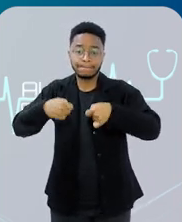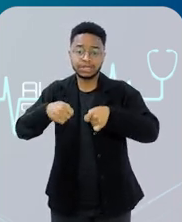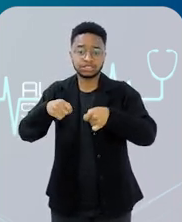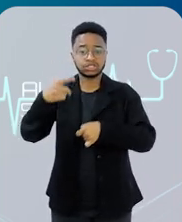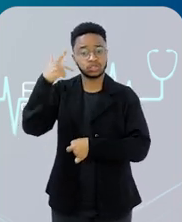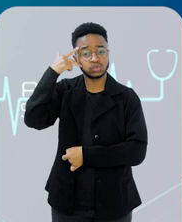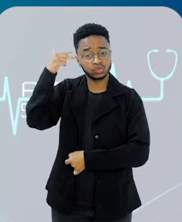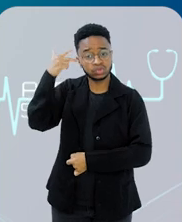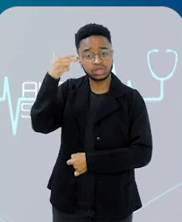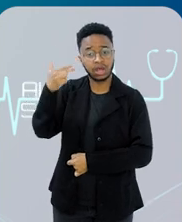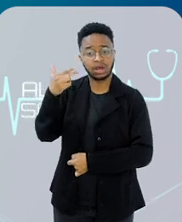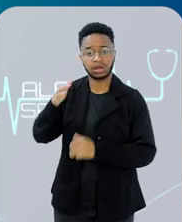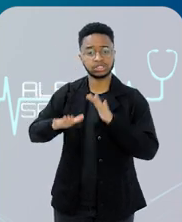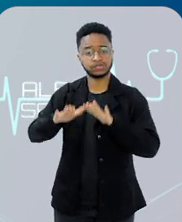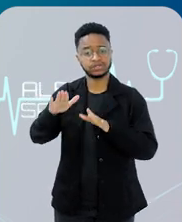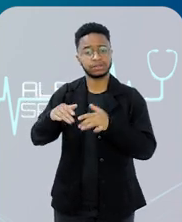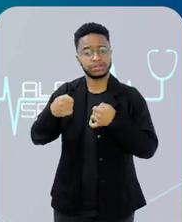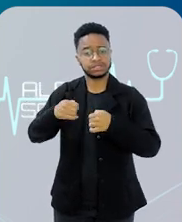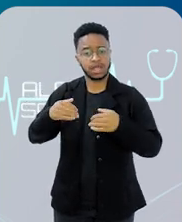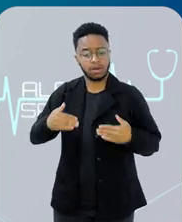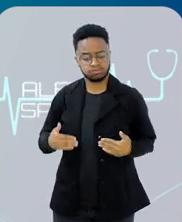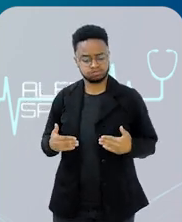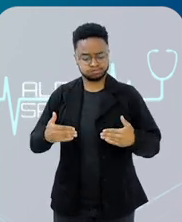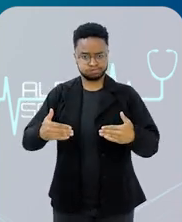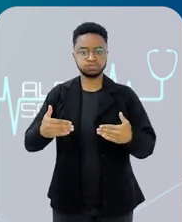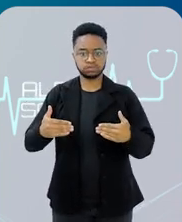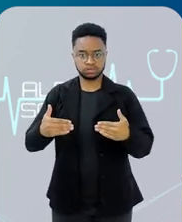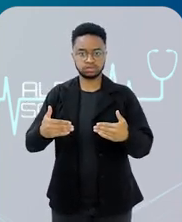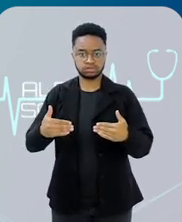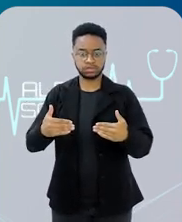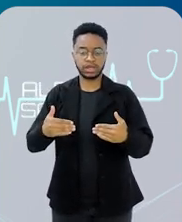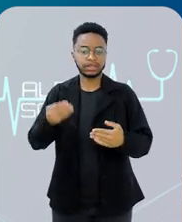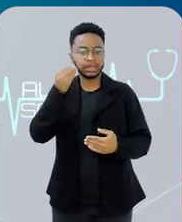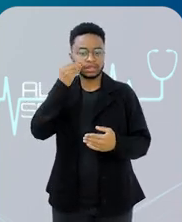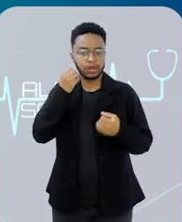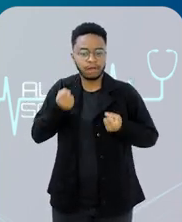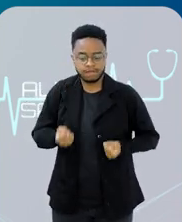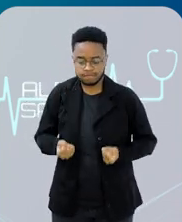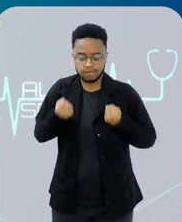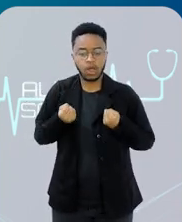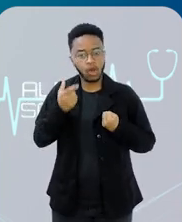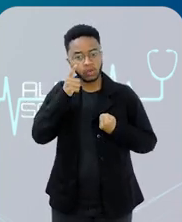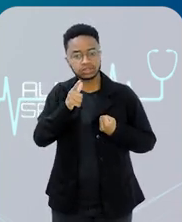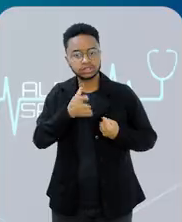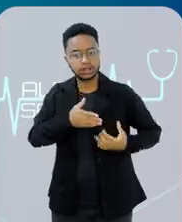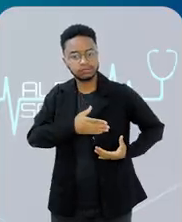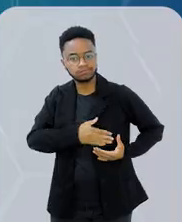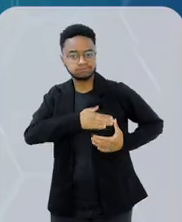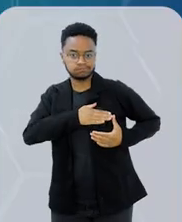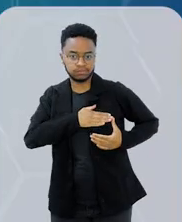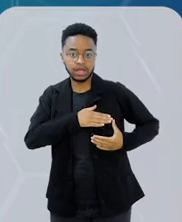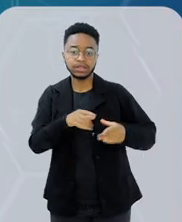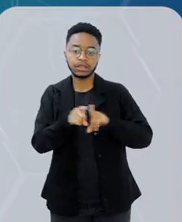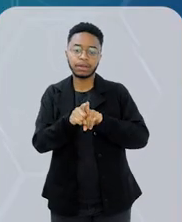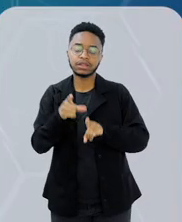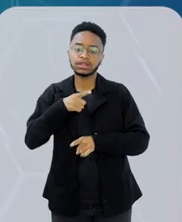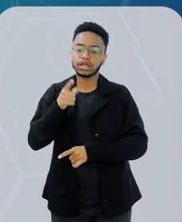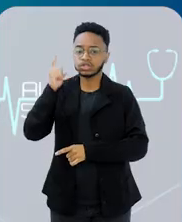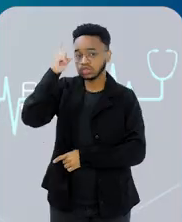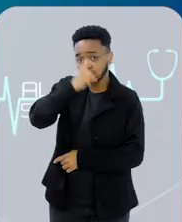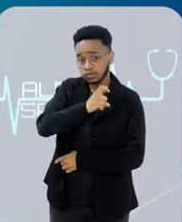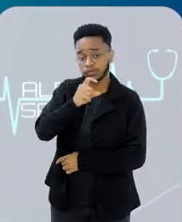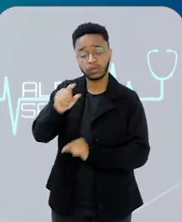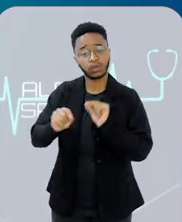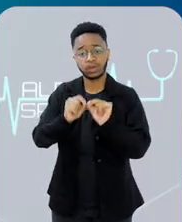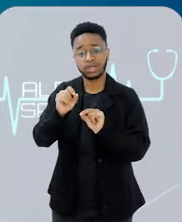precisar de sutiãs, às vezes, muito grandes para dar sustentação, e isso traz a